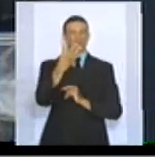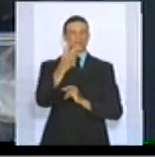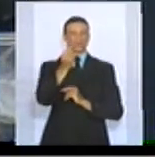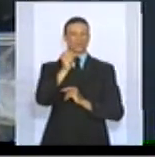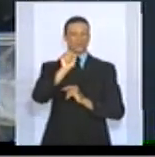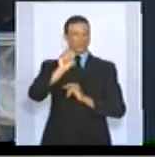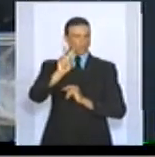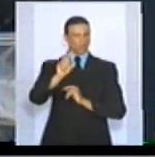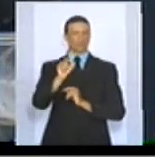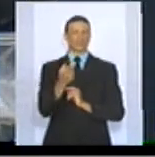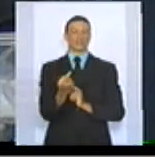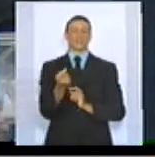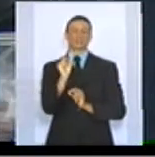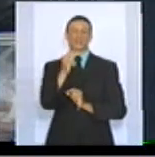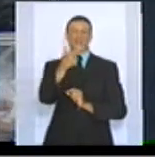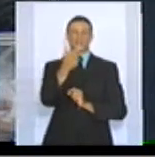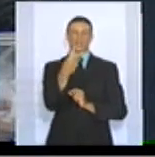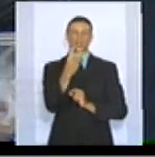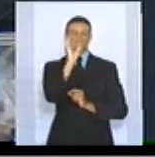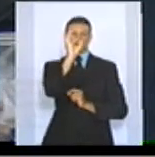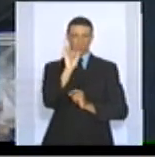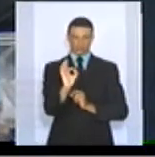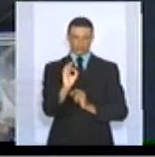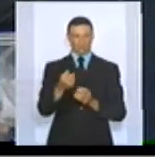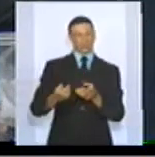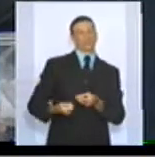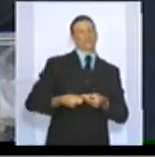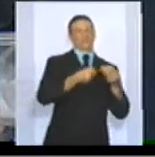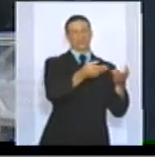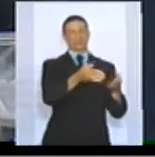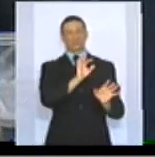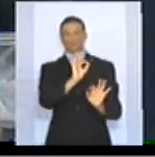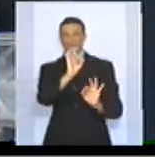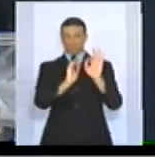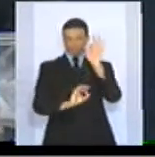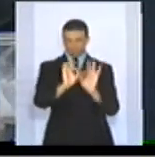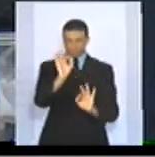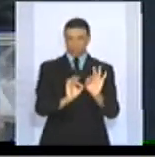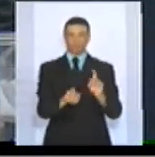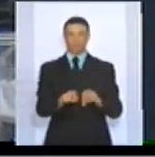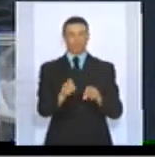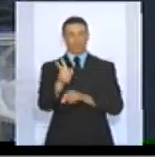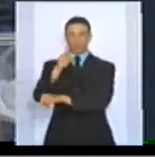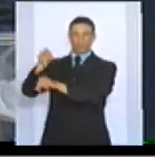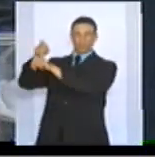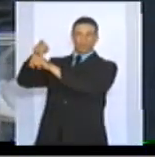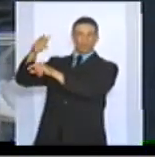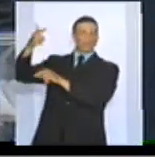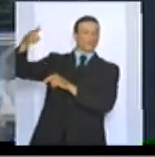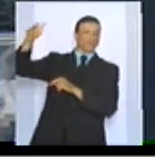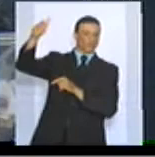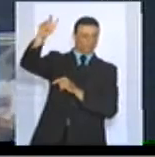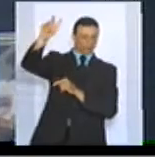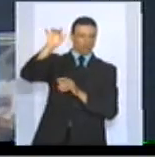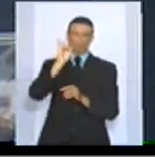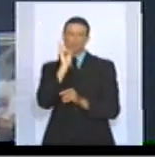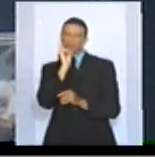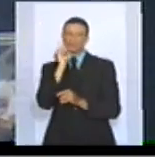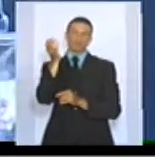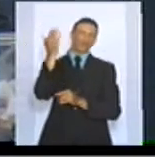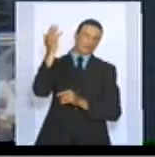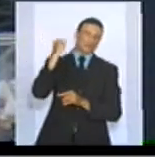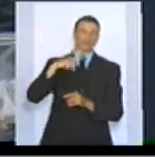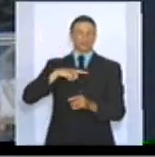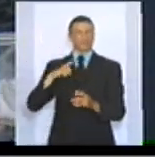penetração, 23% dos domicílios, a menor entre os BRICS e os países da OCDE. Tínhamos um alto preço